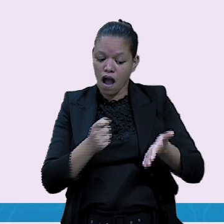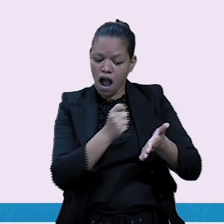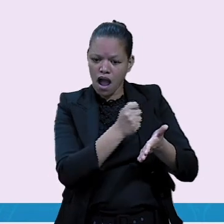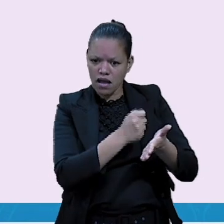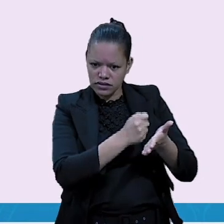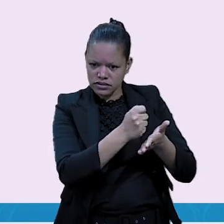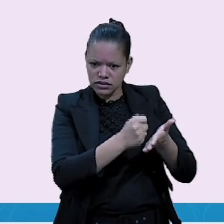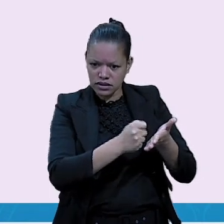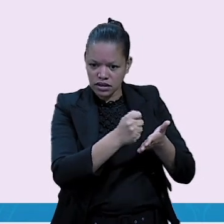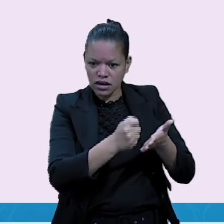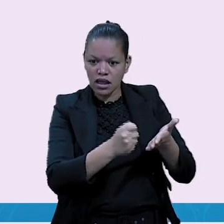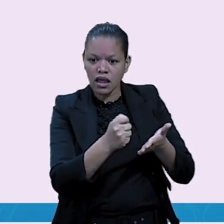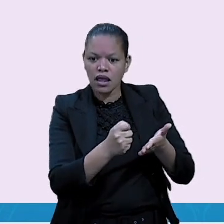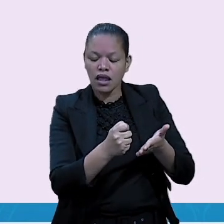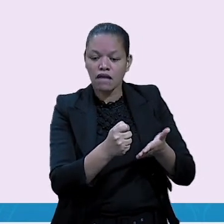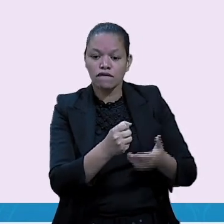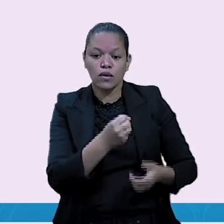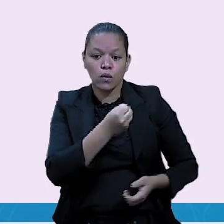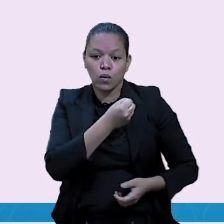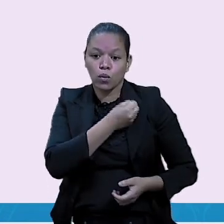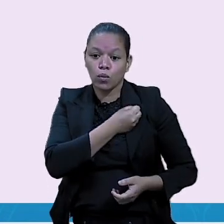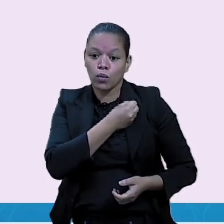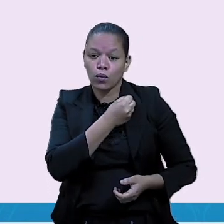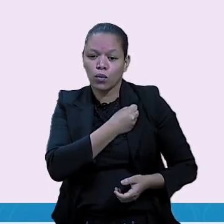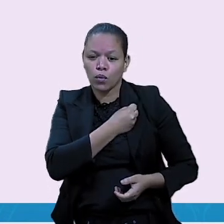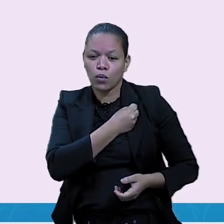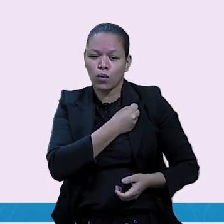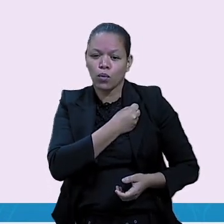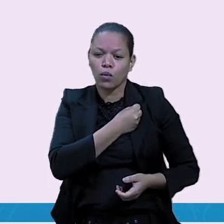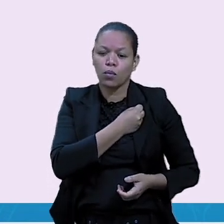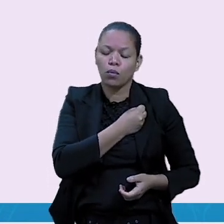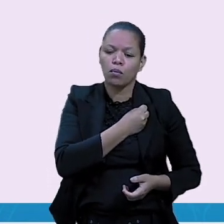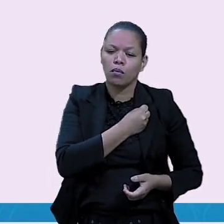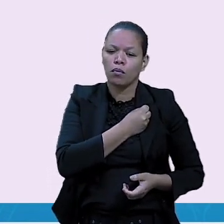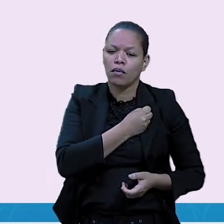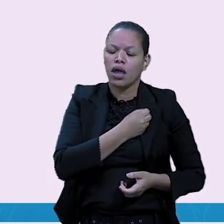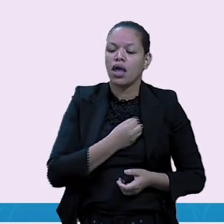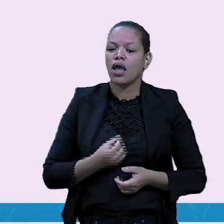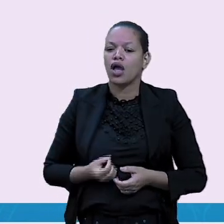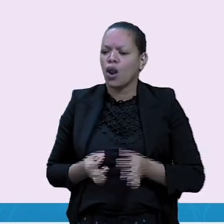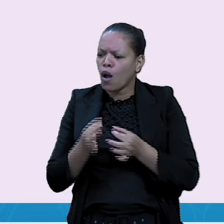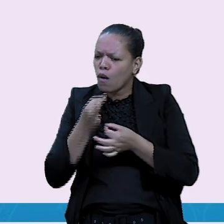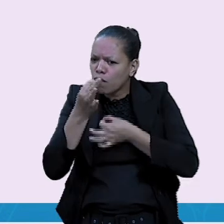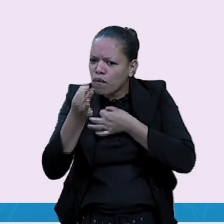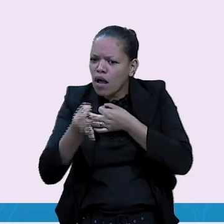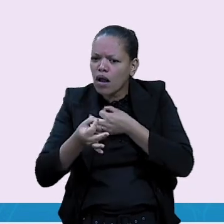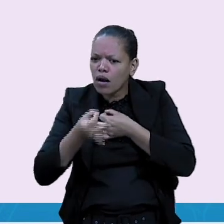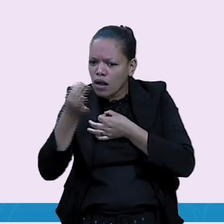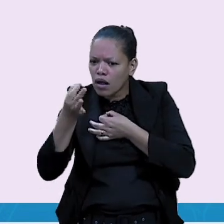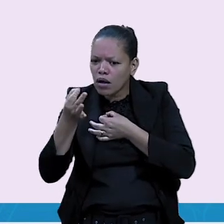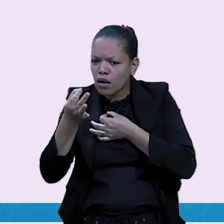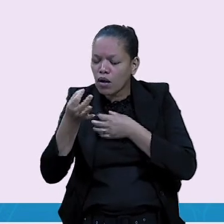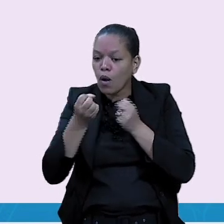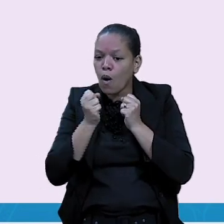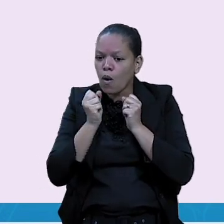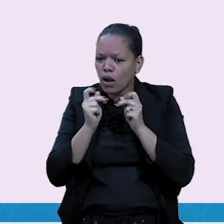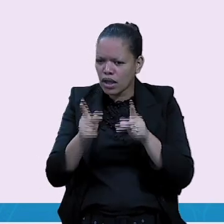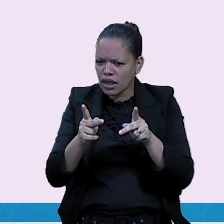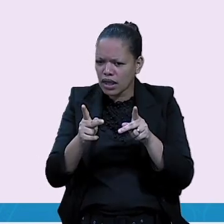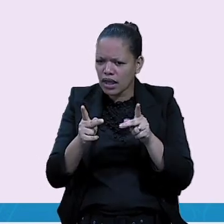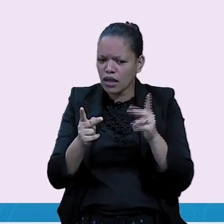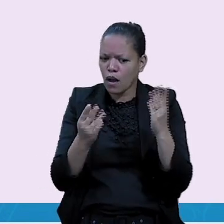o número, como ele é falado, como ele é dito, né? Então, aqui a pergunta é, se eu tivesse enfileirado